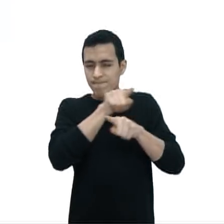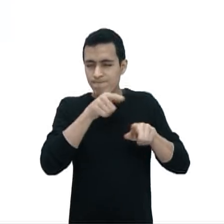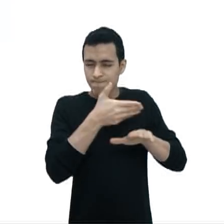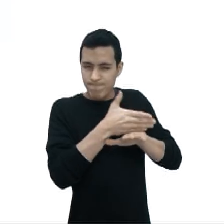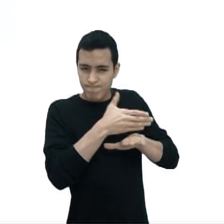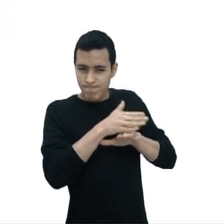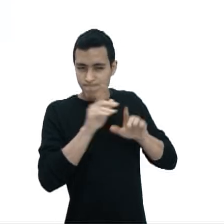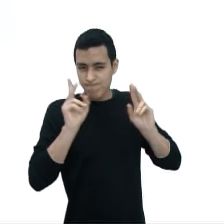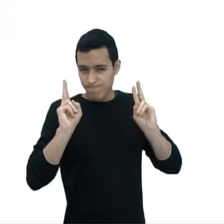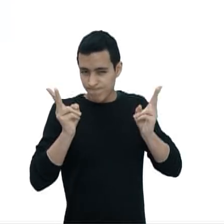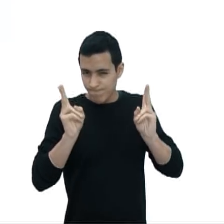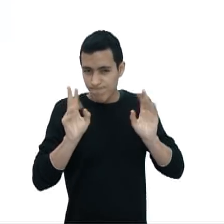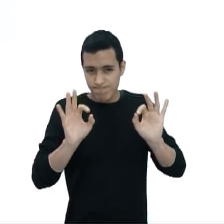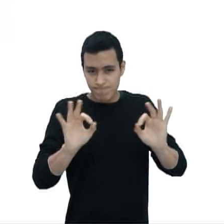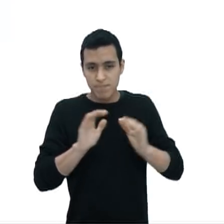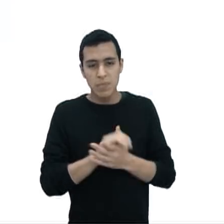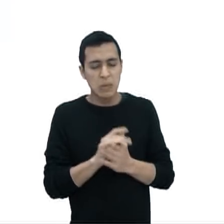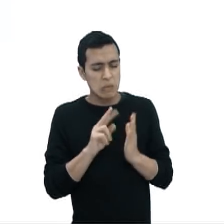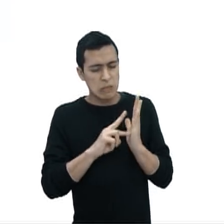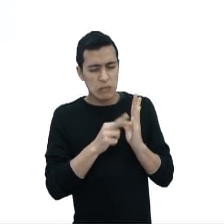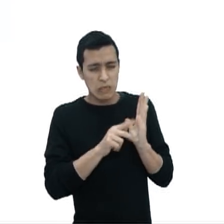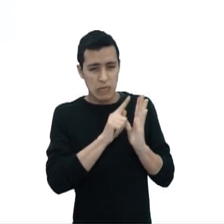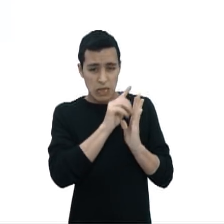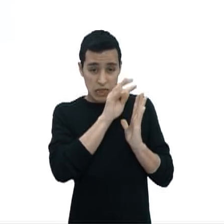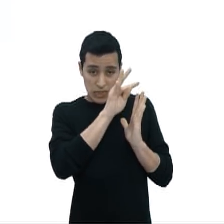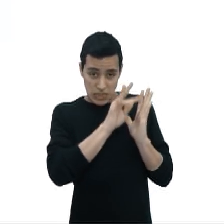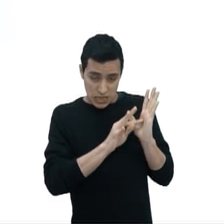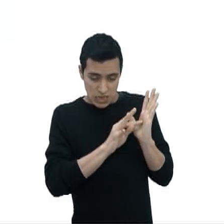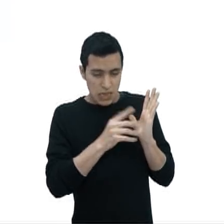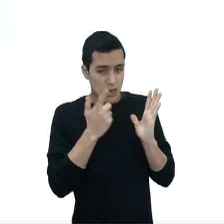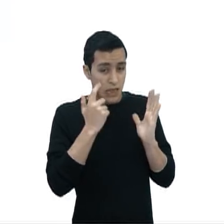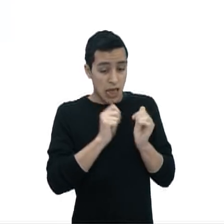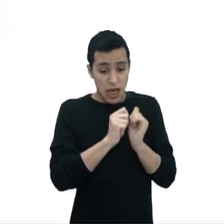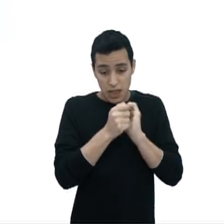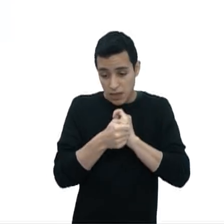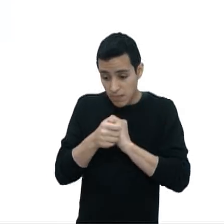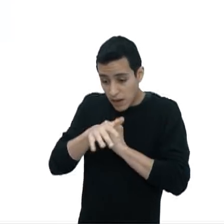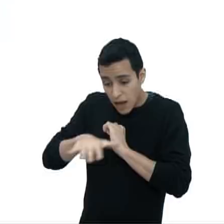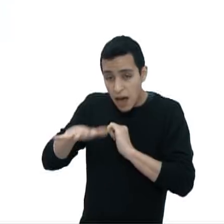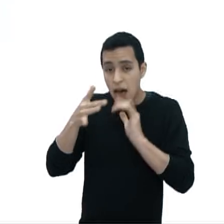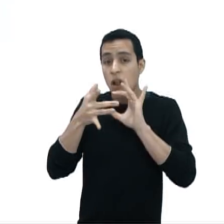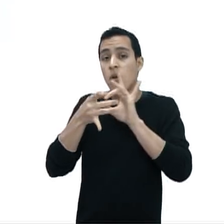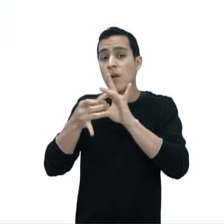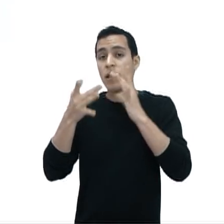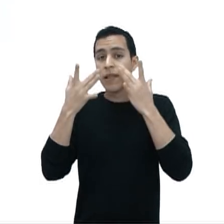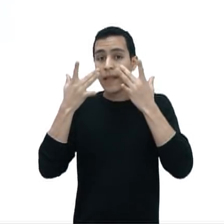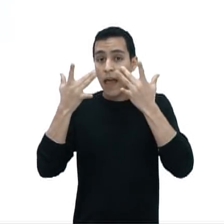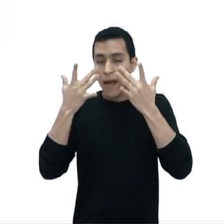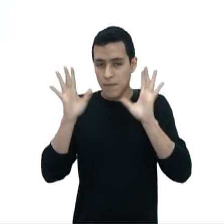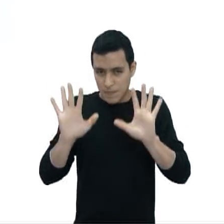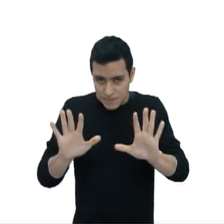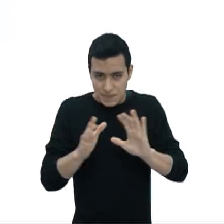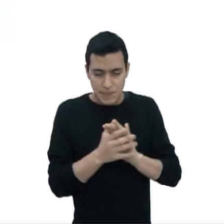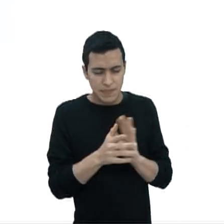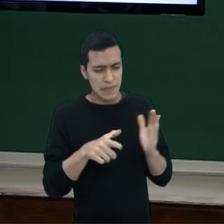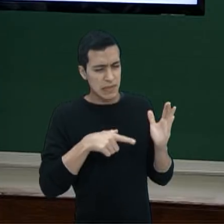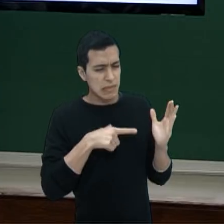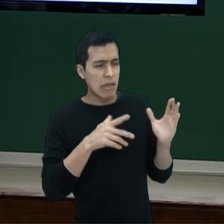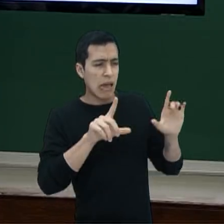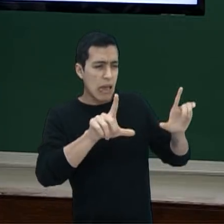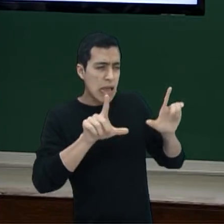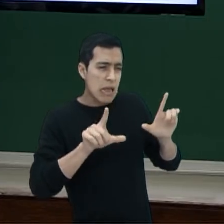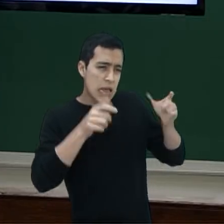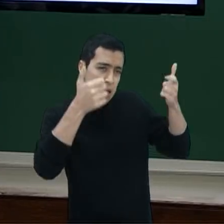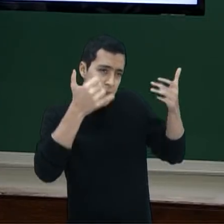anunciado, certo? O que é um texto dramático? Adaptado para encenação teatral, né? Então, como a gente observou, tem lá a descrição da cena